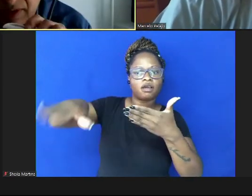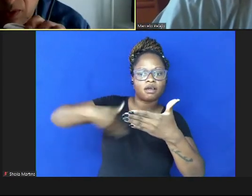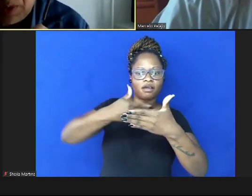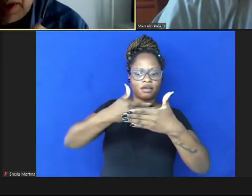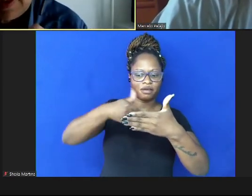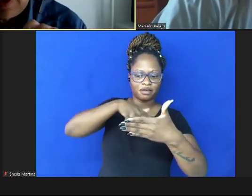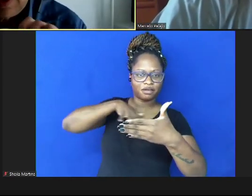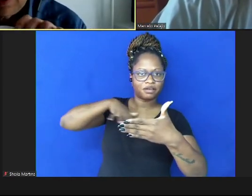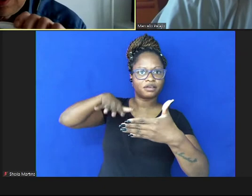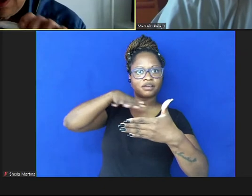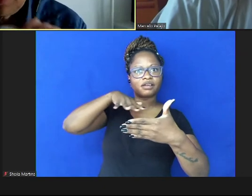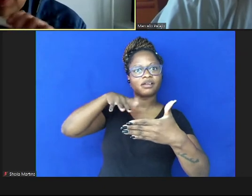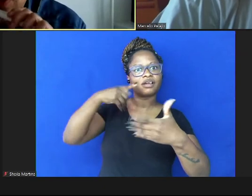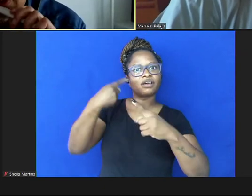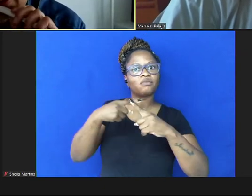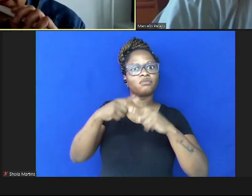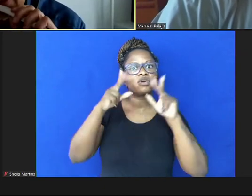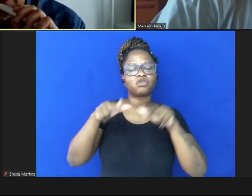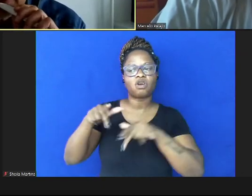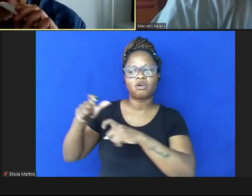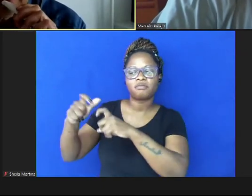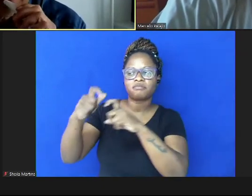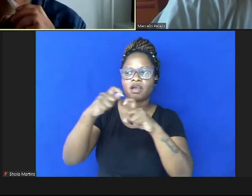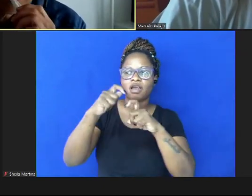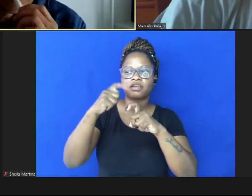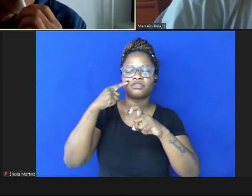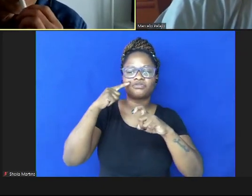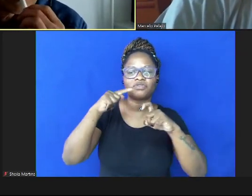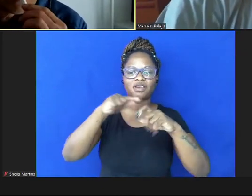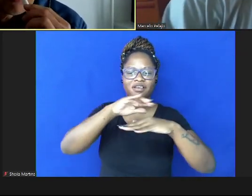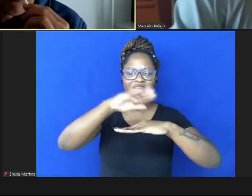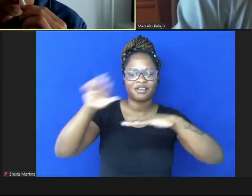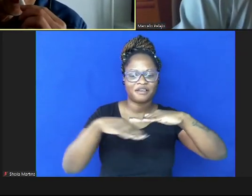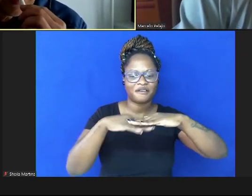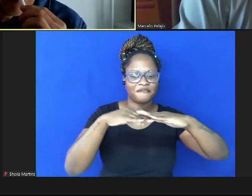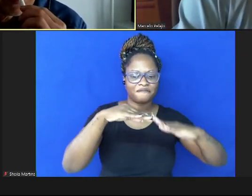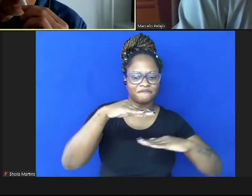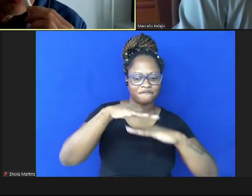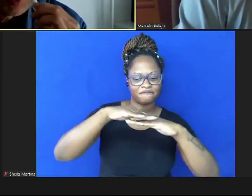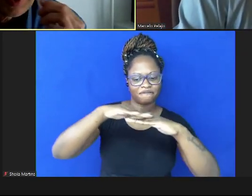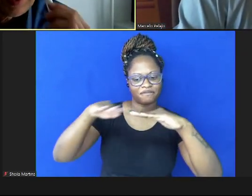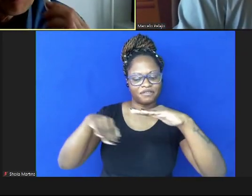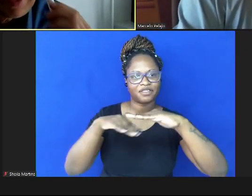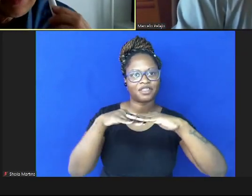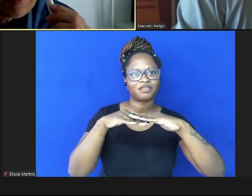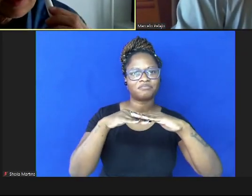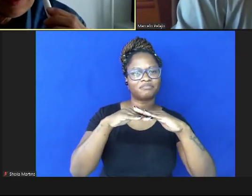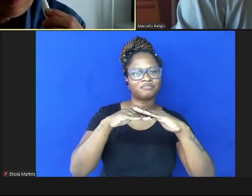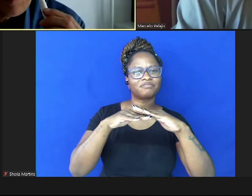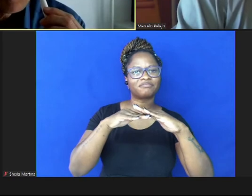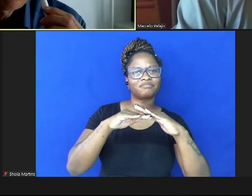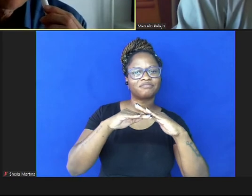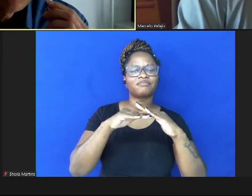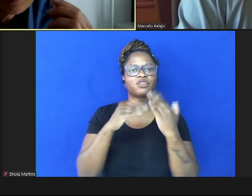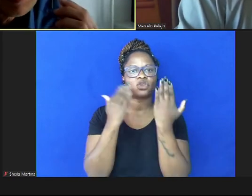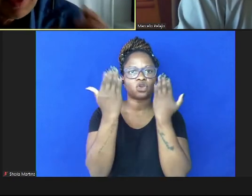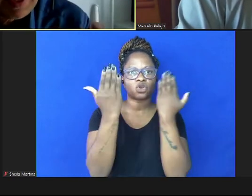os anatomistas que veem por baixo da pele. E então, eles podem ver